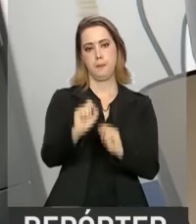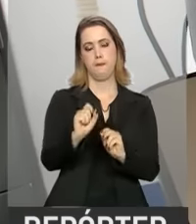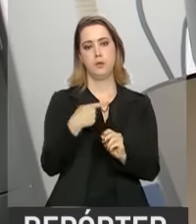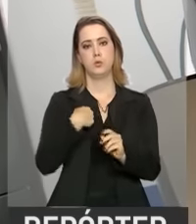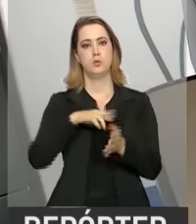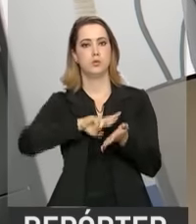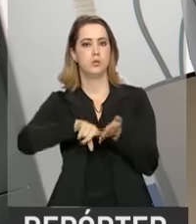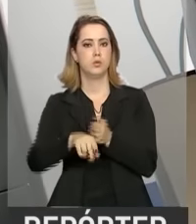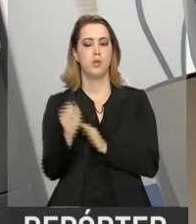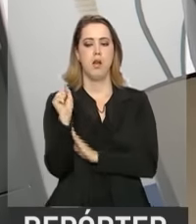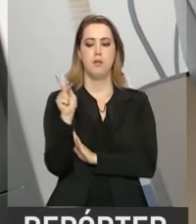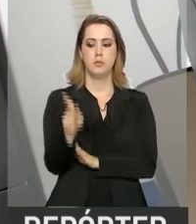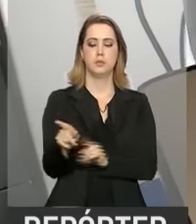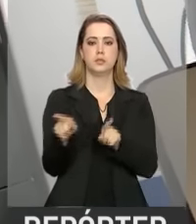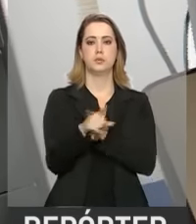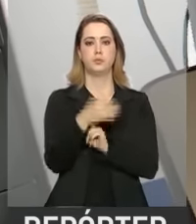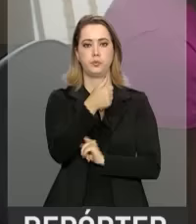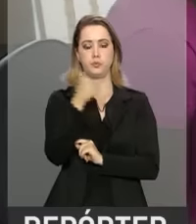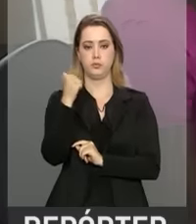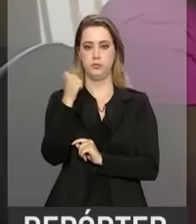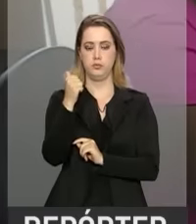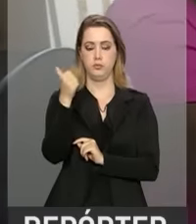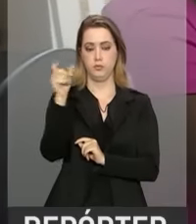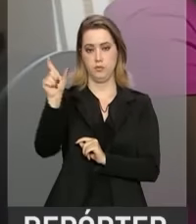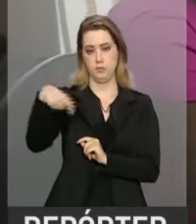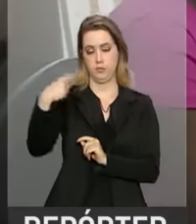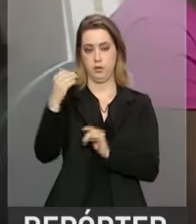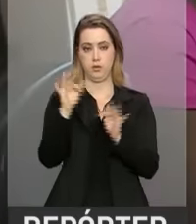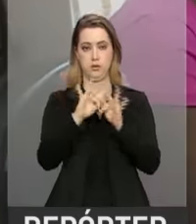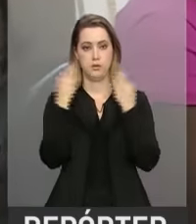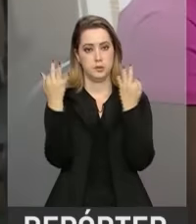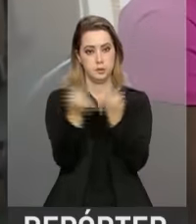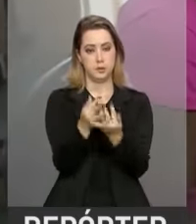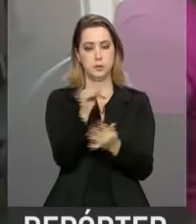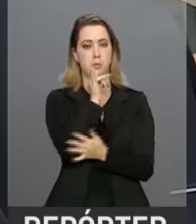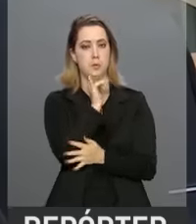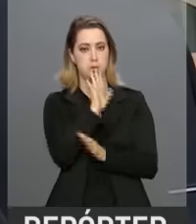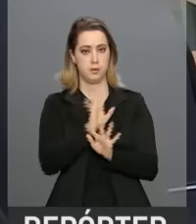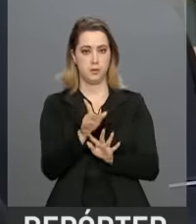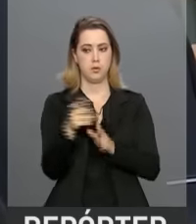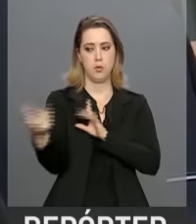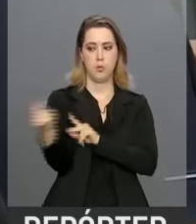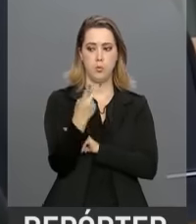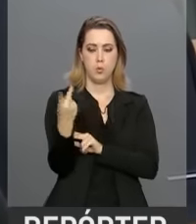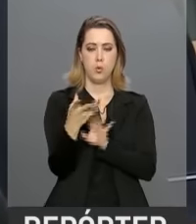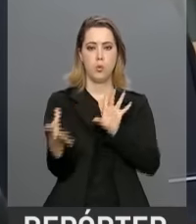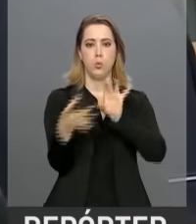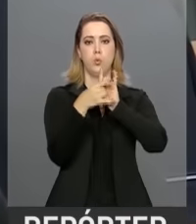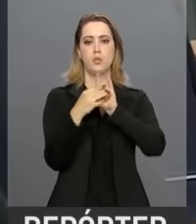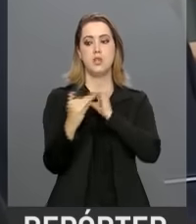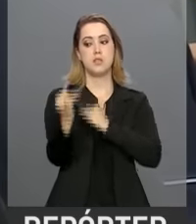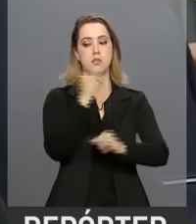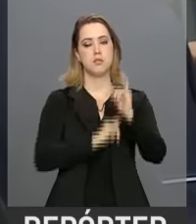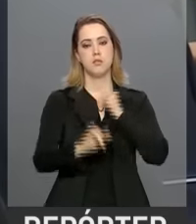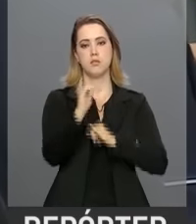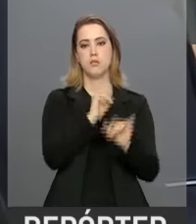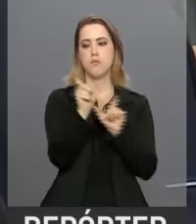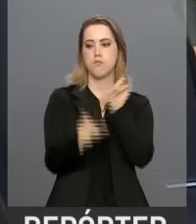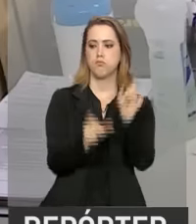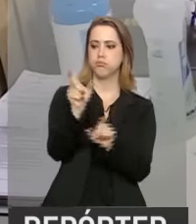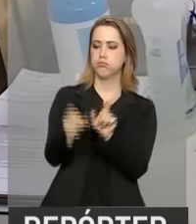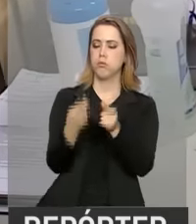Previdência Social e o Bolsa Família, por exemplo. A ideia é unificar as informações existentes nos três poderes, formar